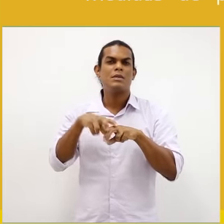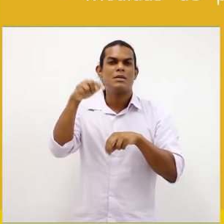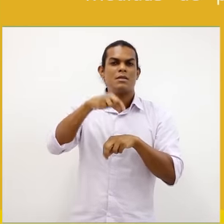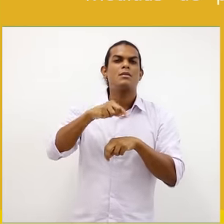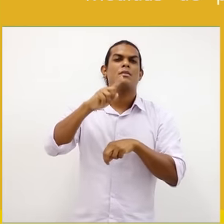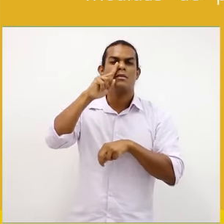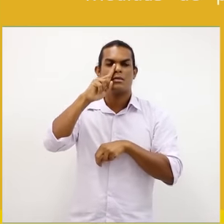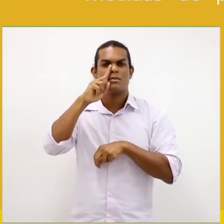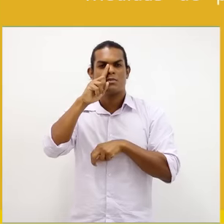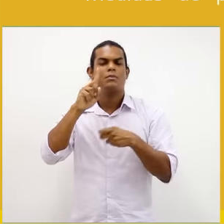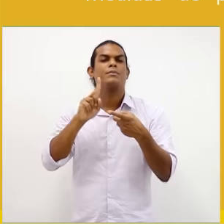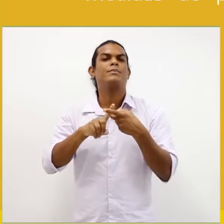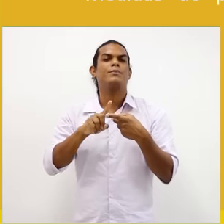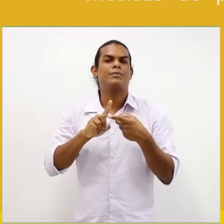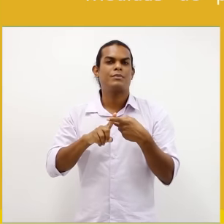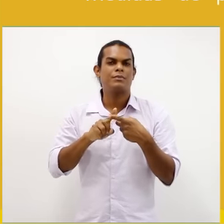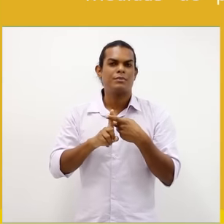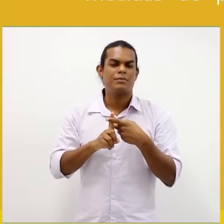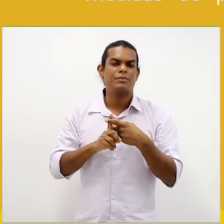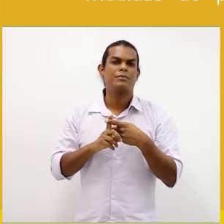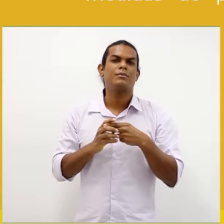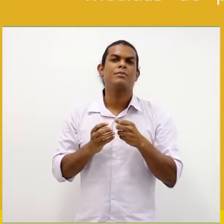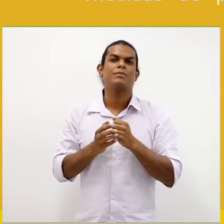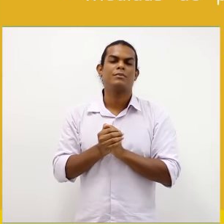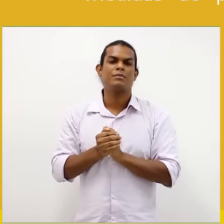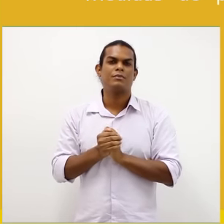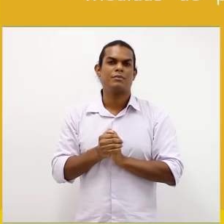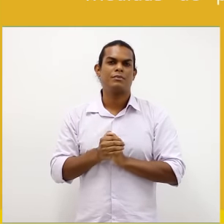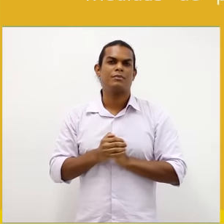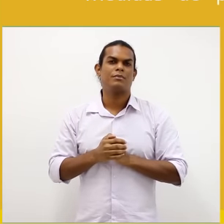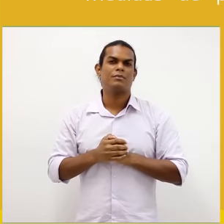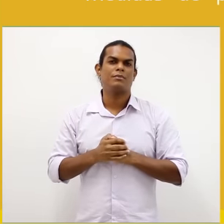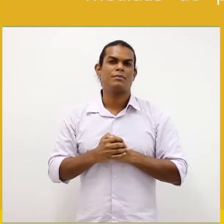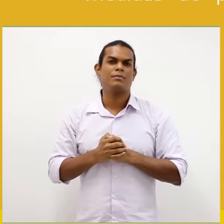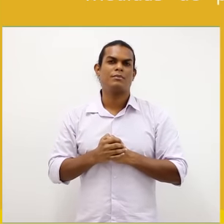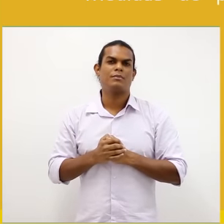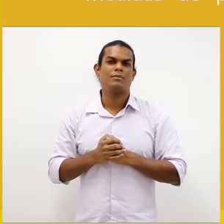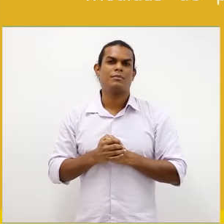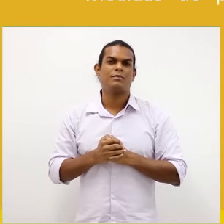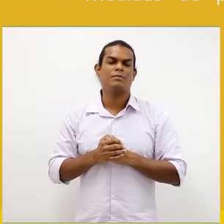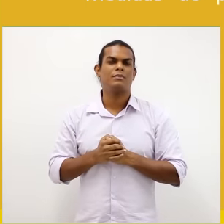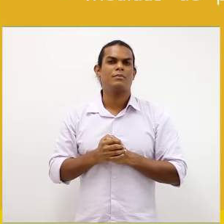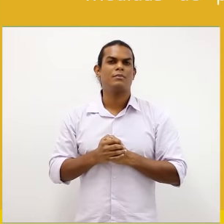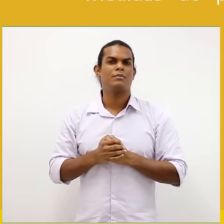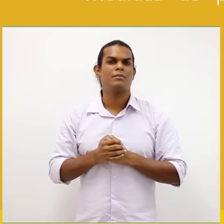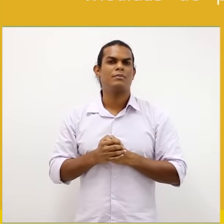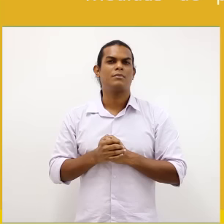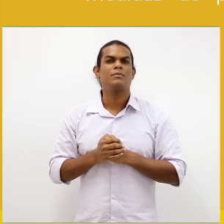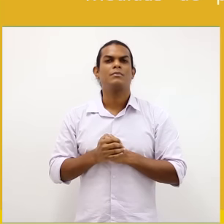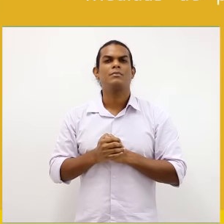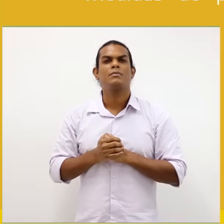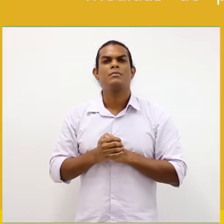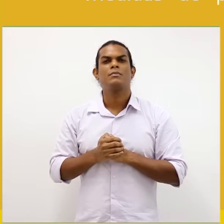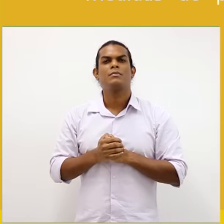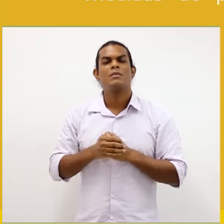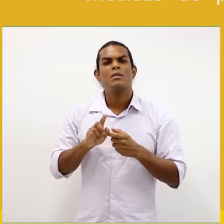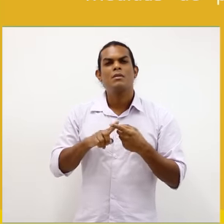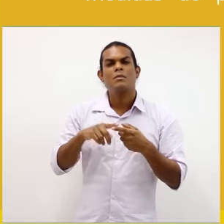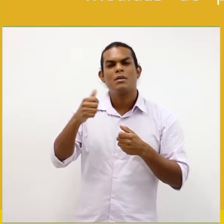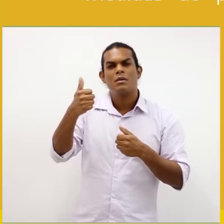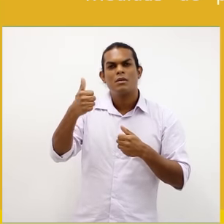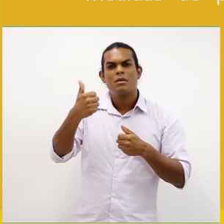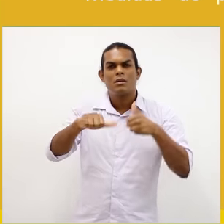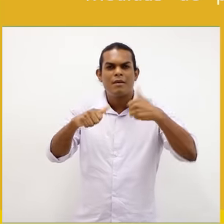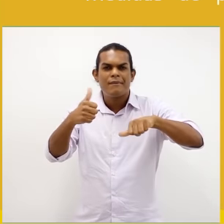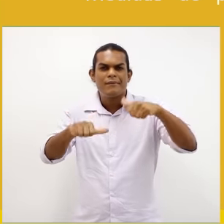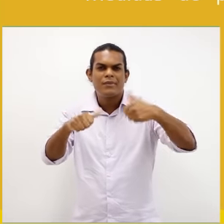planejamento anual constando das metas, prioridades e cronograma. Também existe a próxima etapa, que é a avaliação do risco de exposição